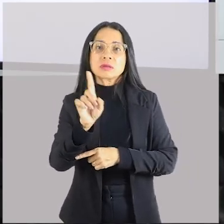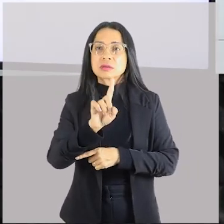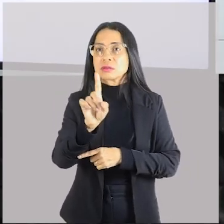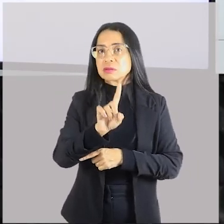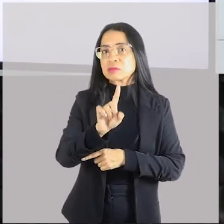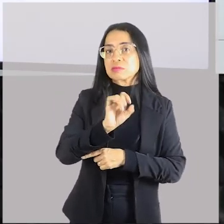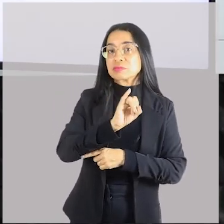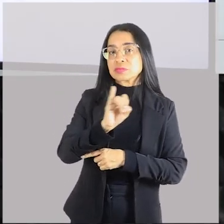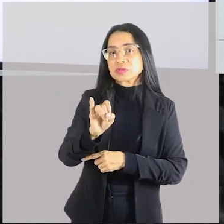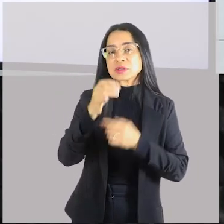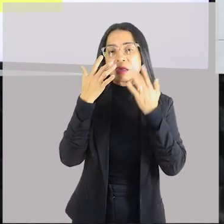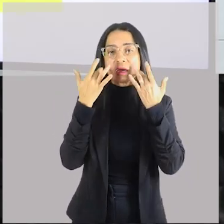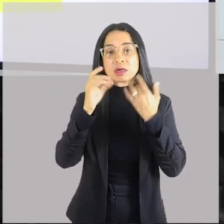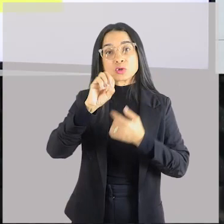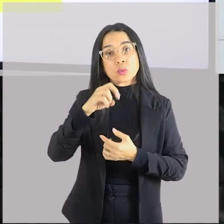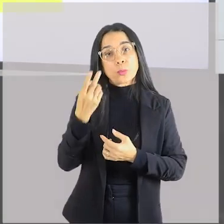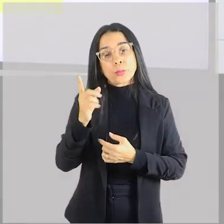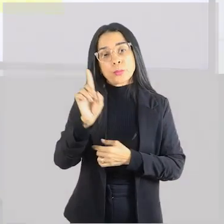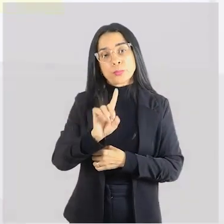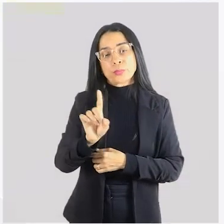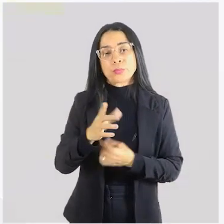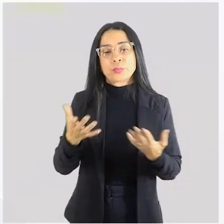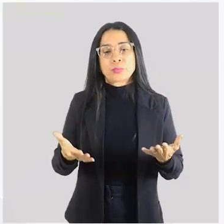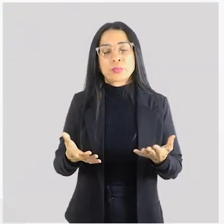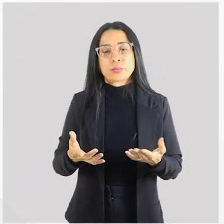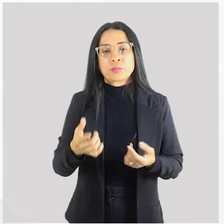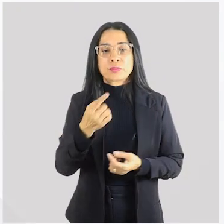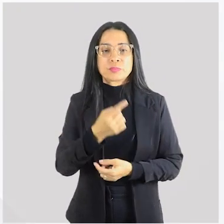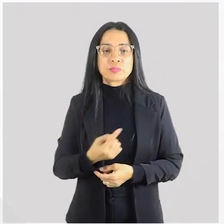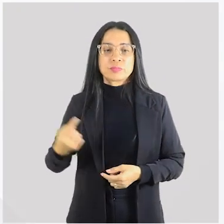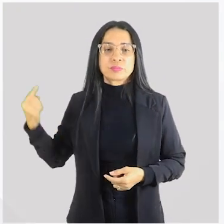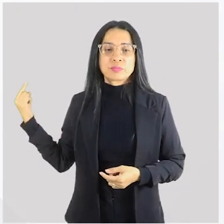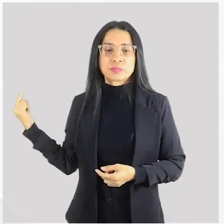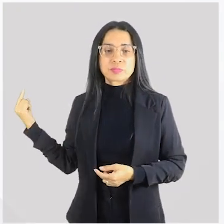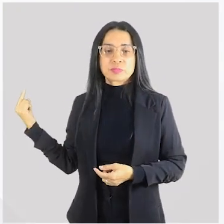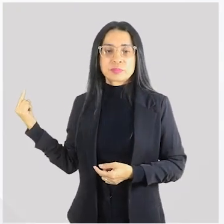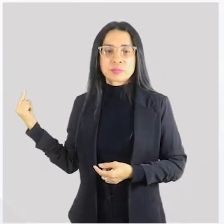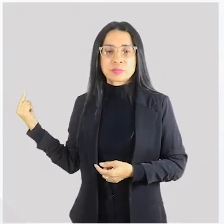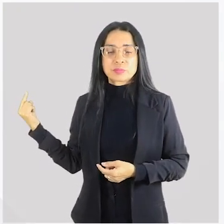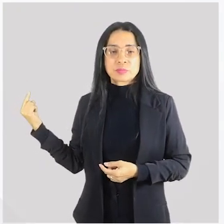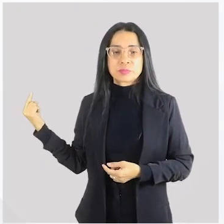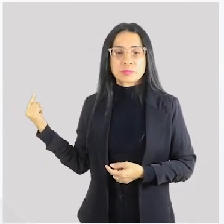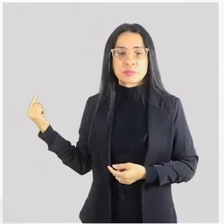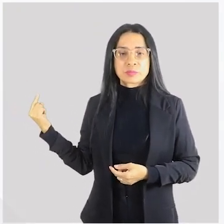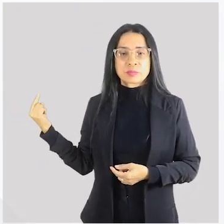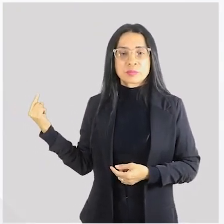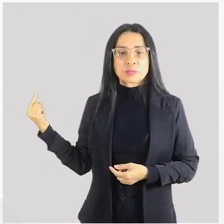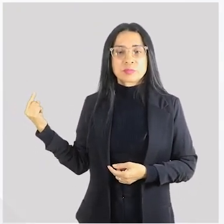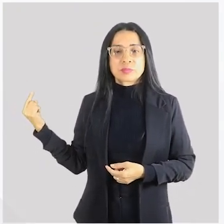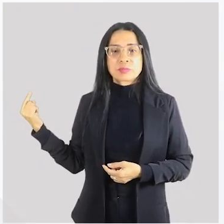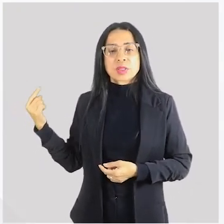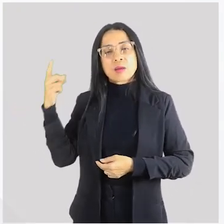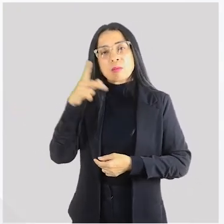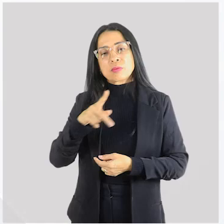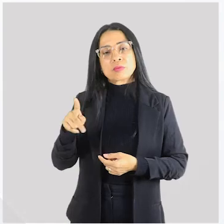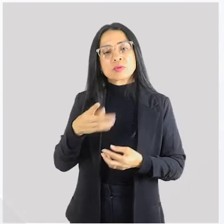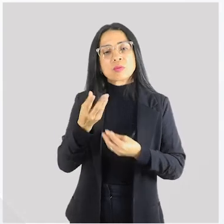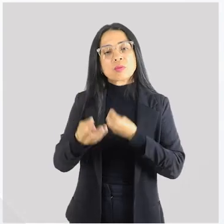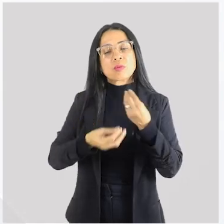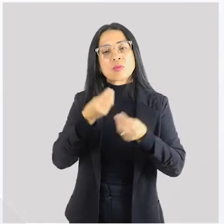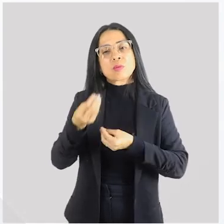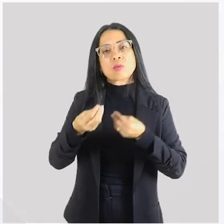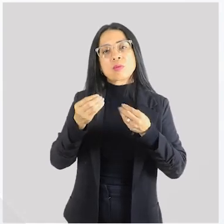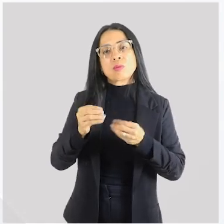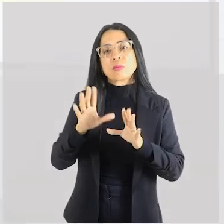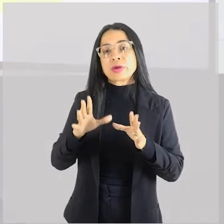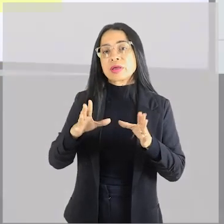você que vai definir o conceito do dadaísmo tanto que a obra mais importante do dadaísmo você já T tanta confusão com alguns alunos mes Professor como é que um